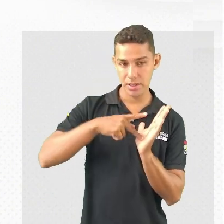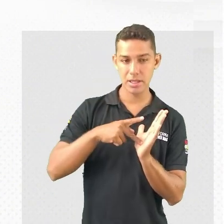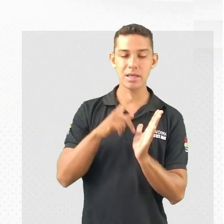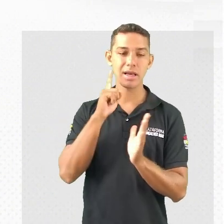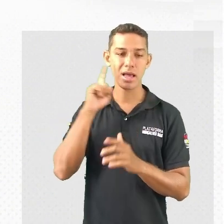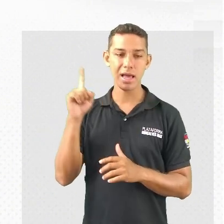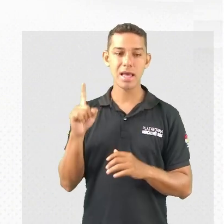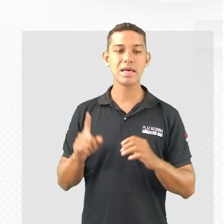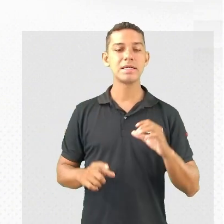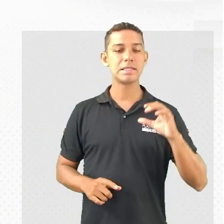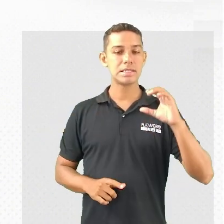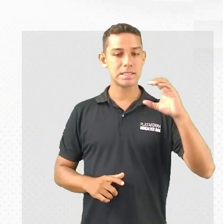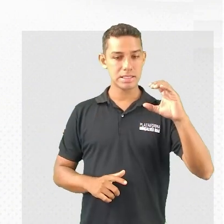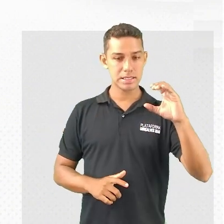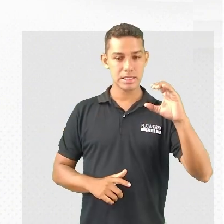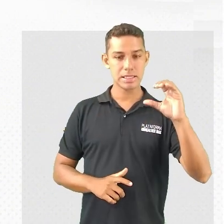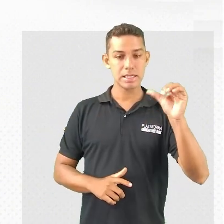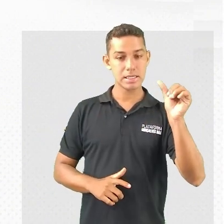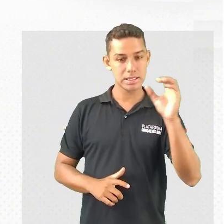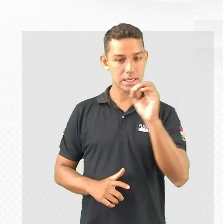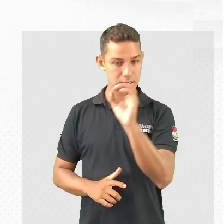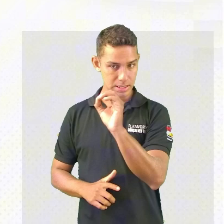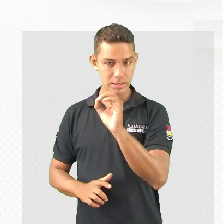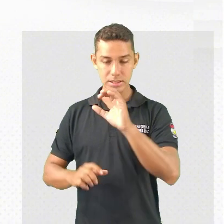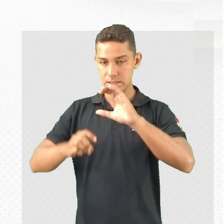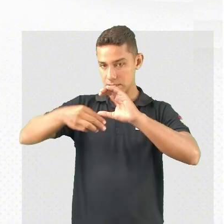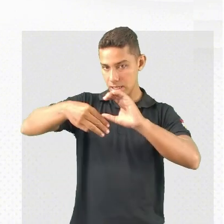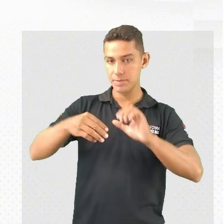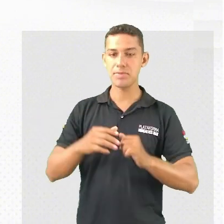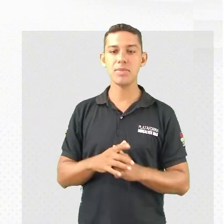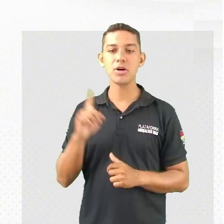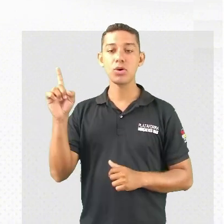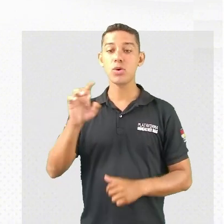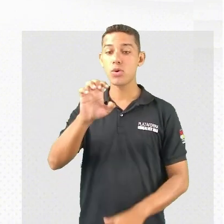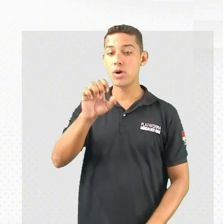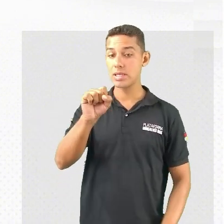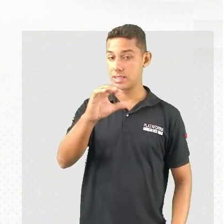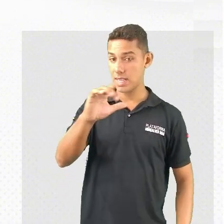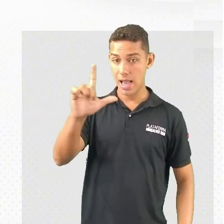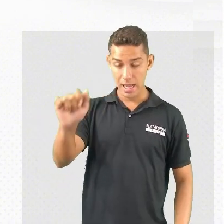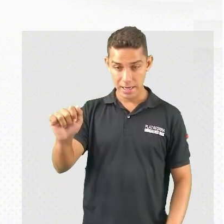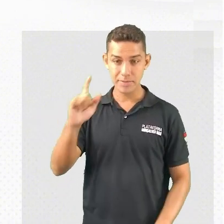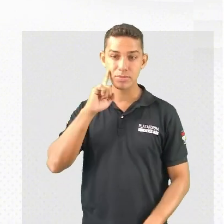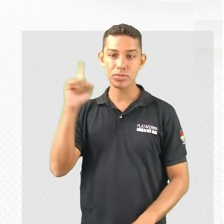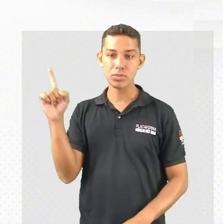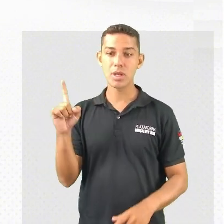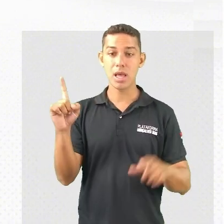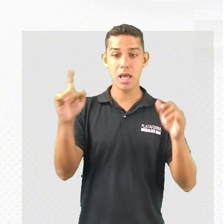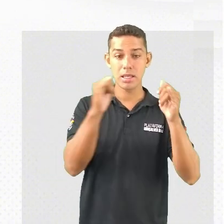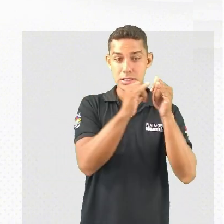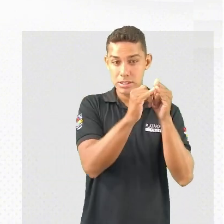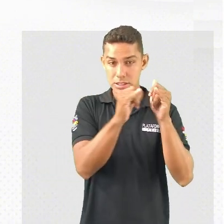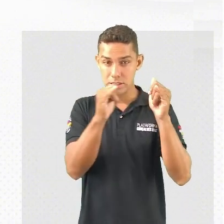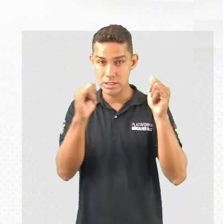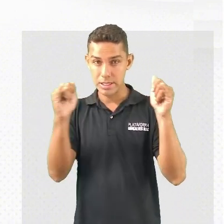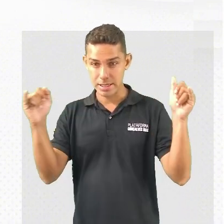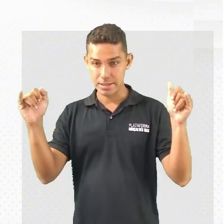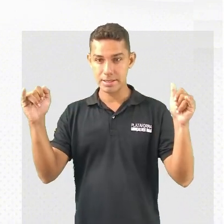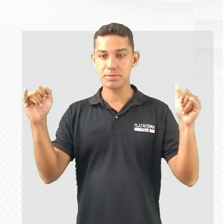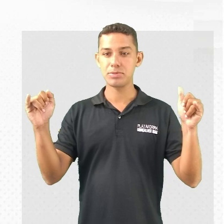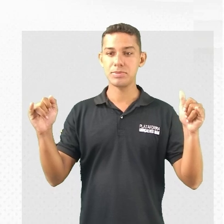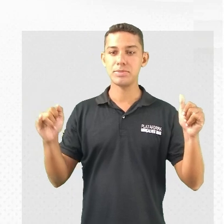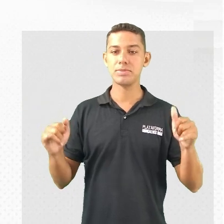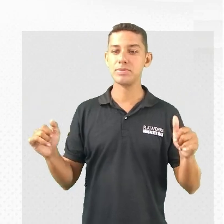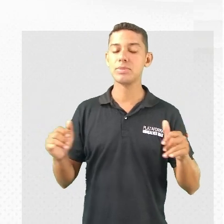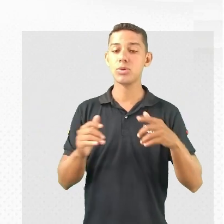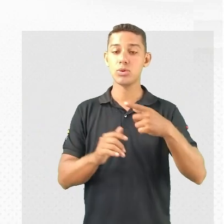600 centímetros. Olha, turma, você pode usar aqui a escala. Ó. Escala é igual a distância no desenho